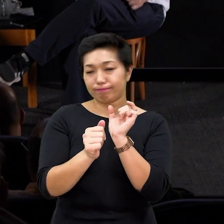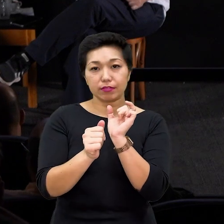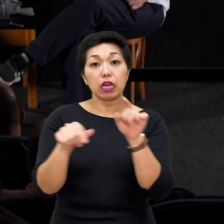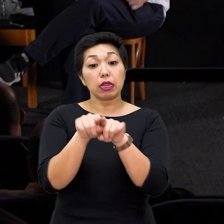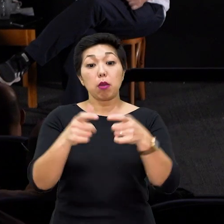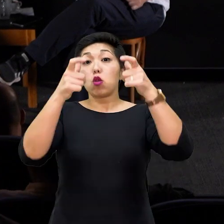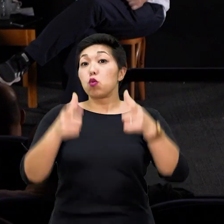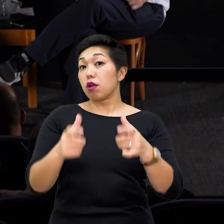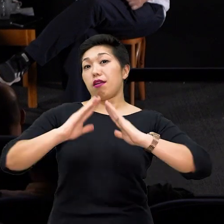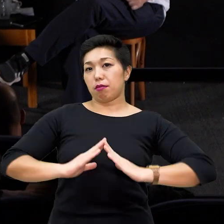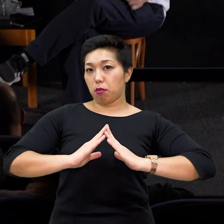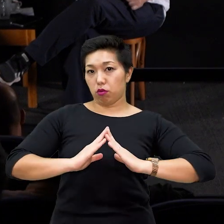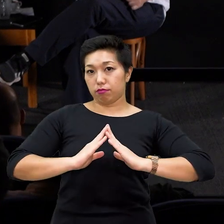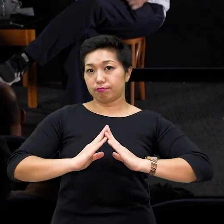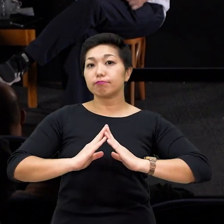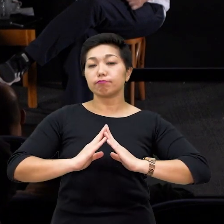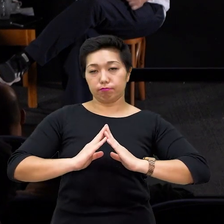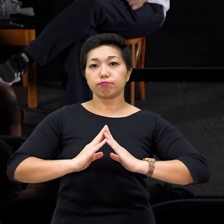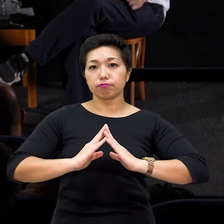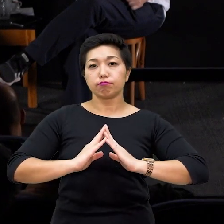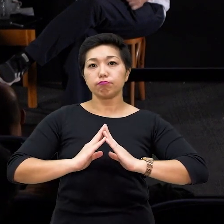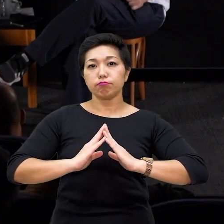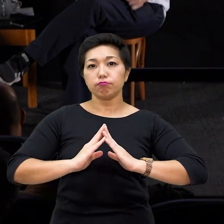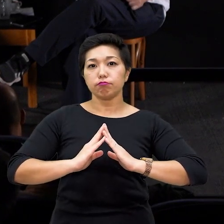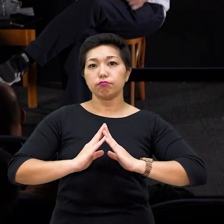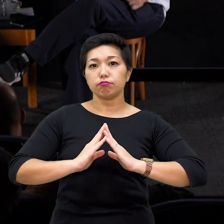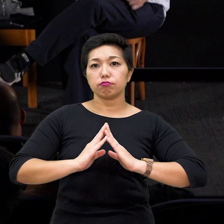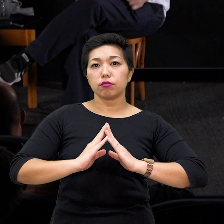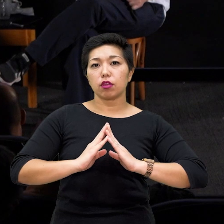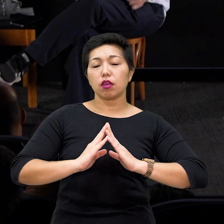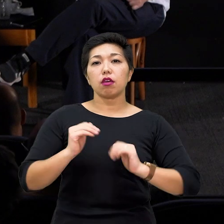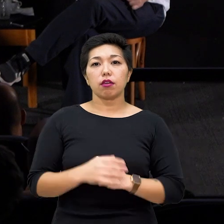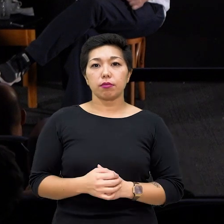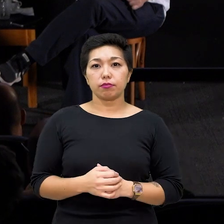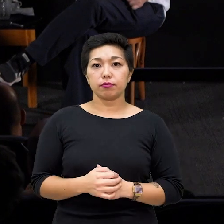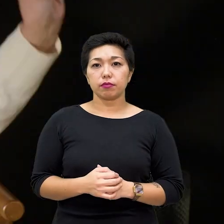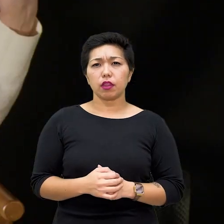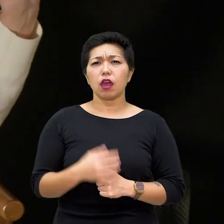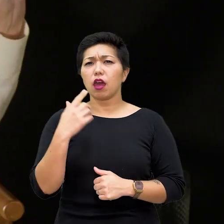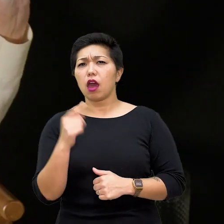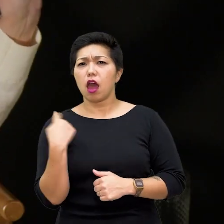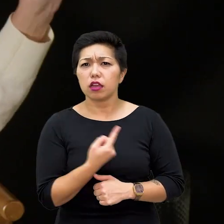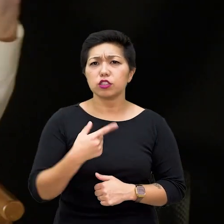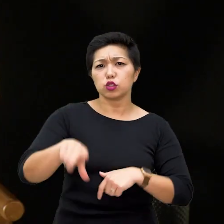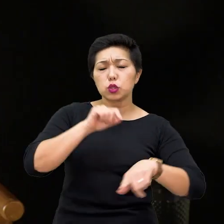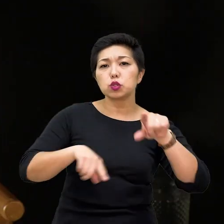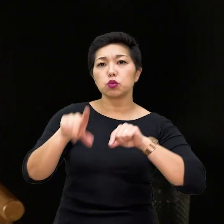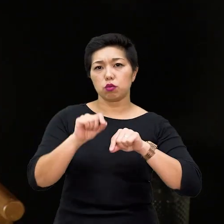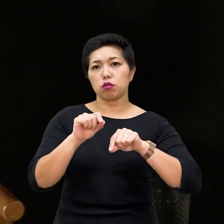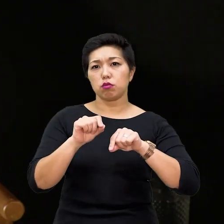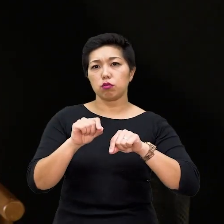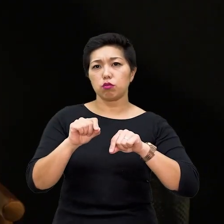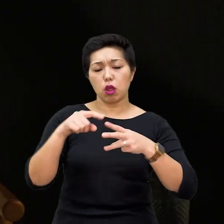colocar a localização, que é... A gente foi para Kisumu... A gente foi